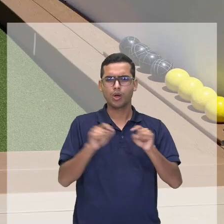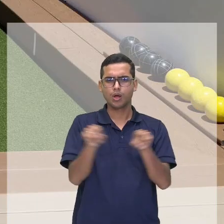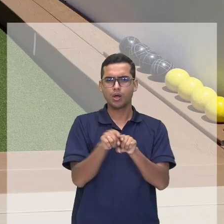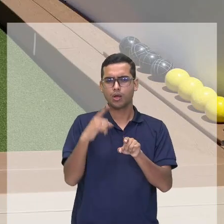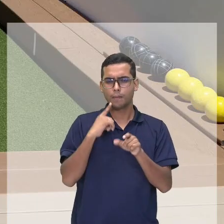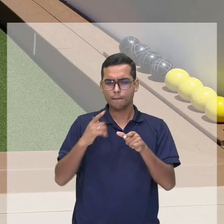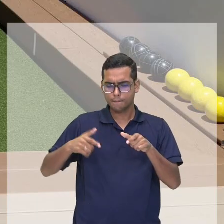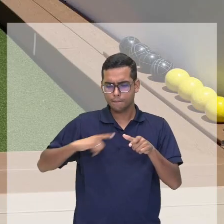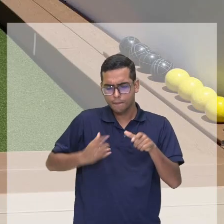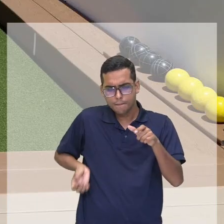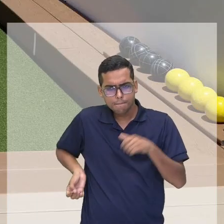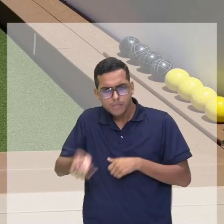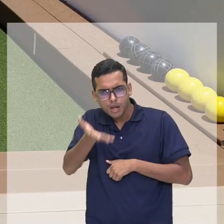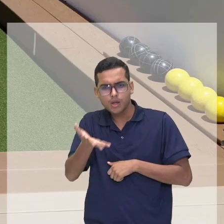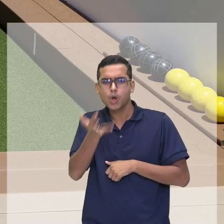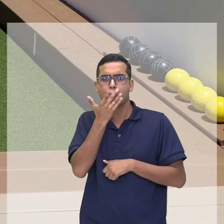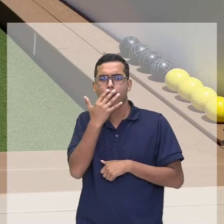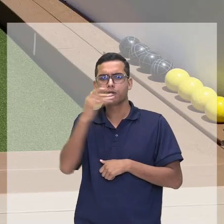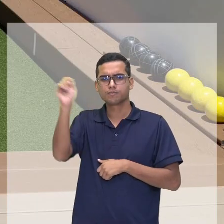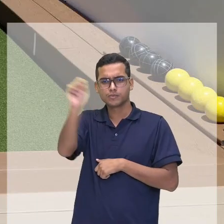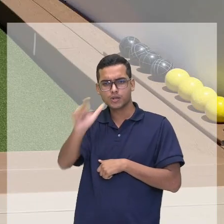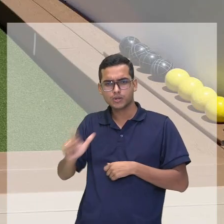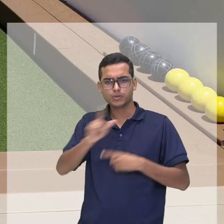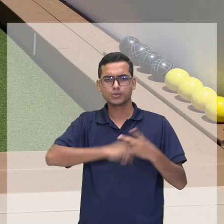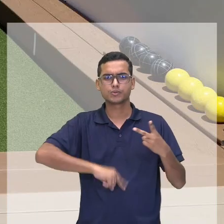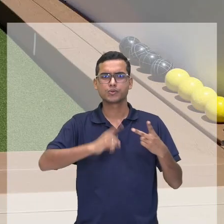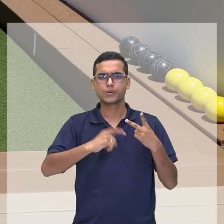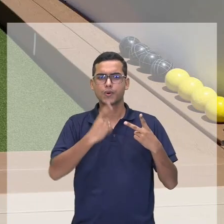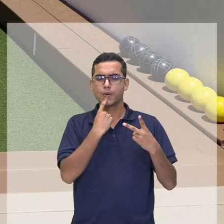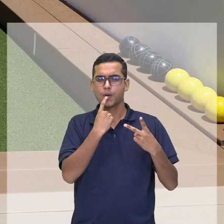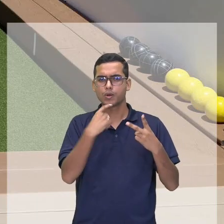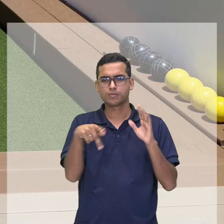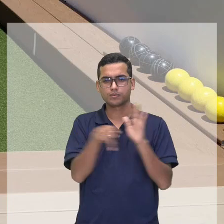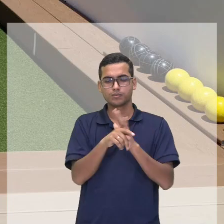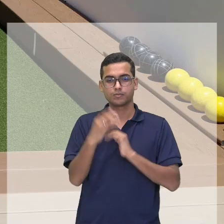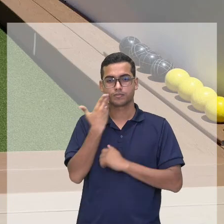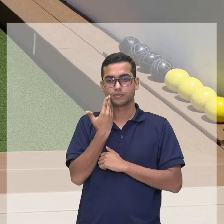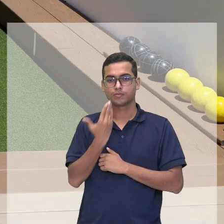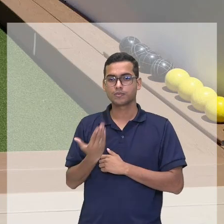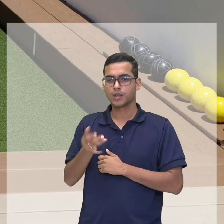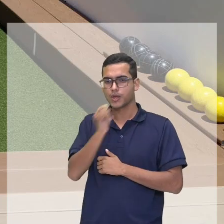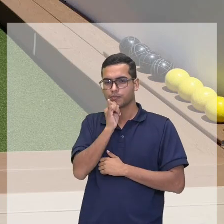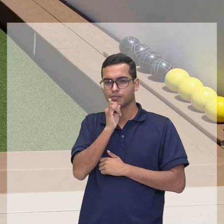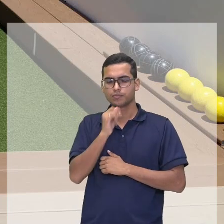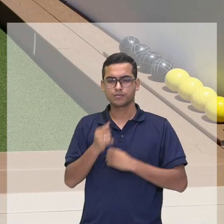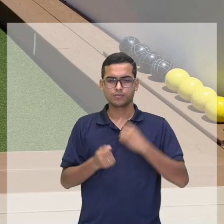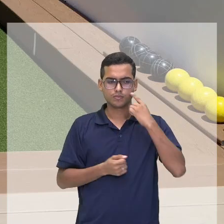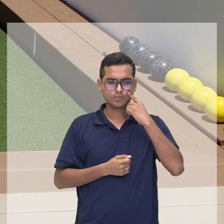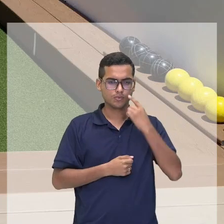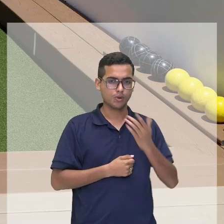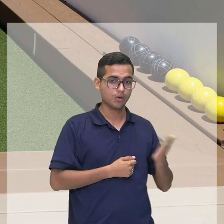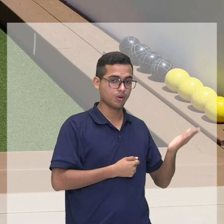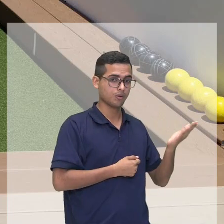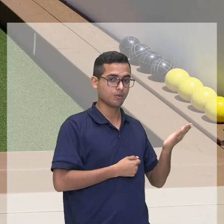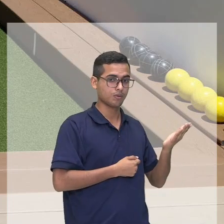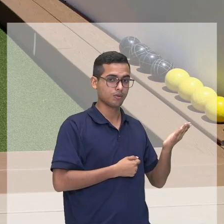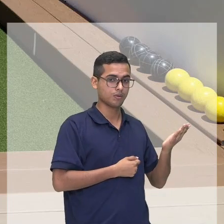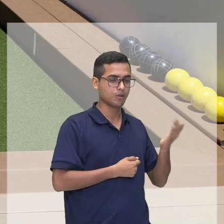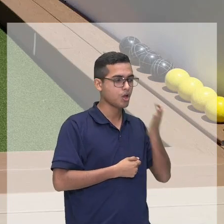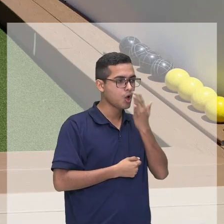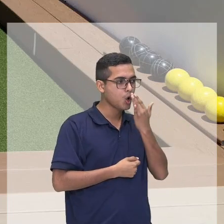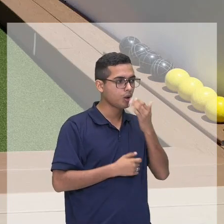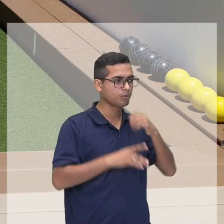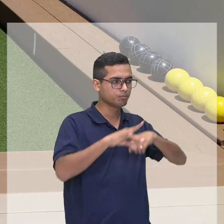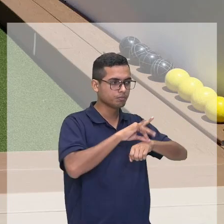na cor azul e vermelha. Aqui no exemplo, nós temos as bolas pretas e amarelas. Corresponde